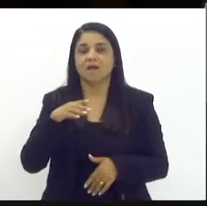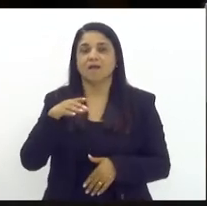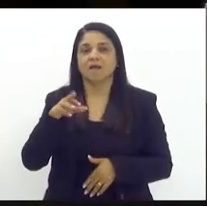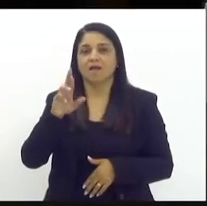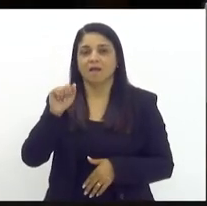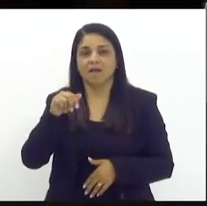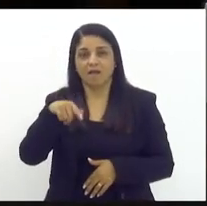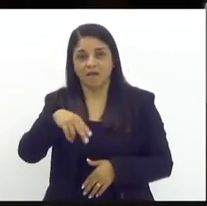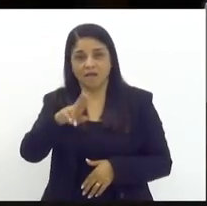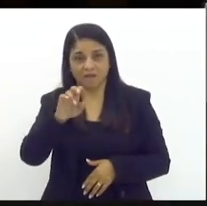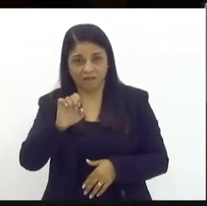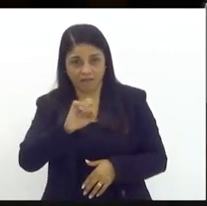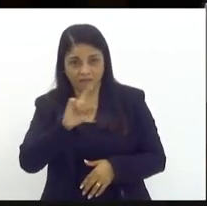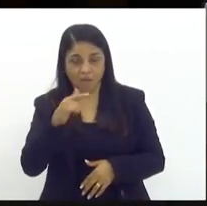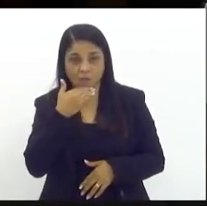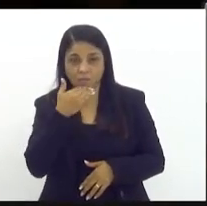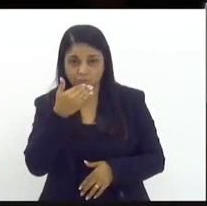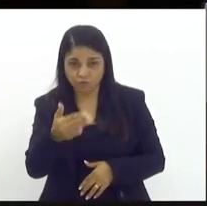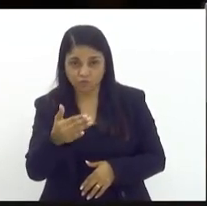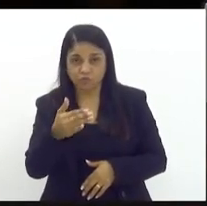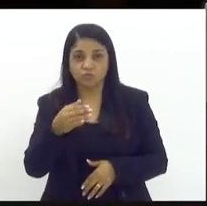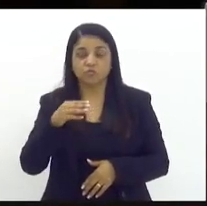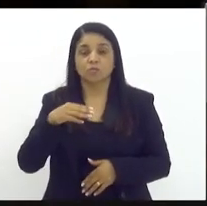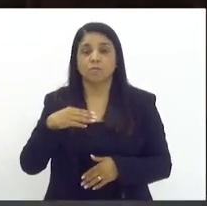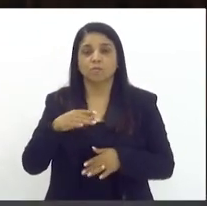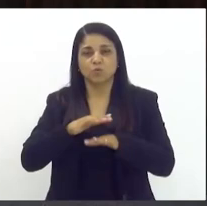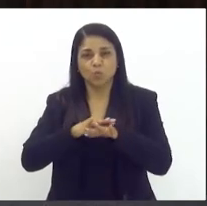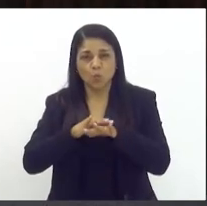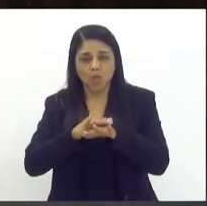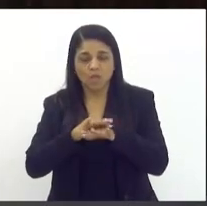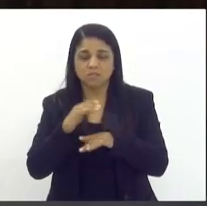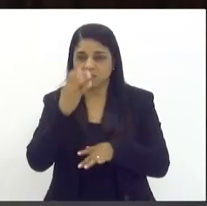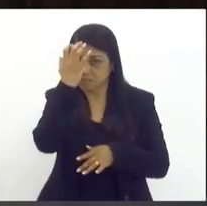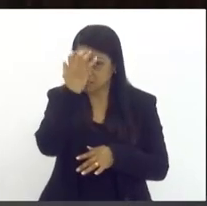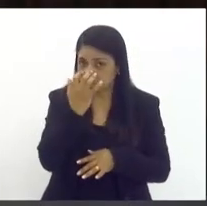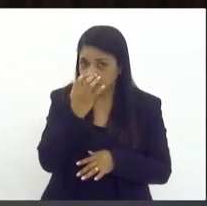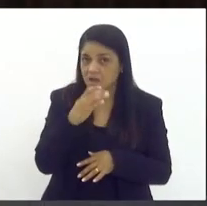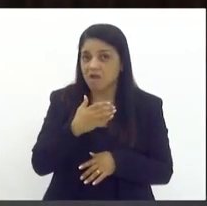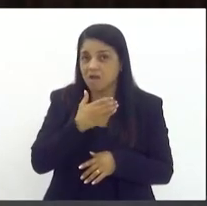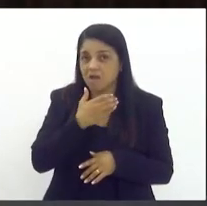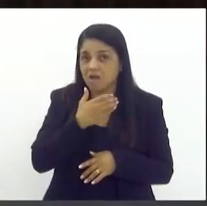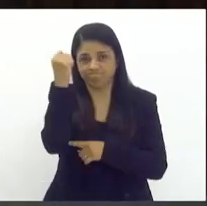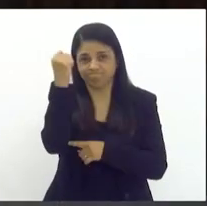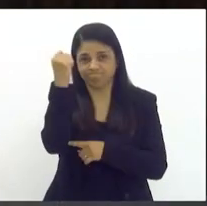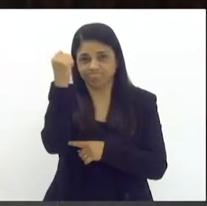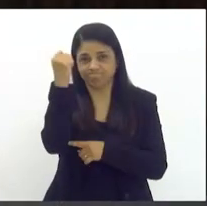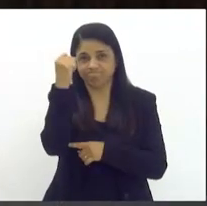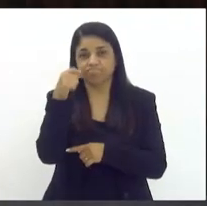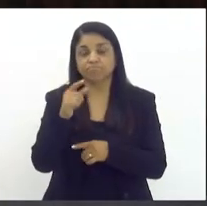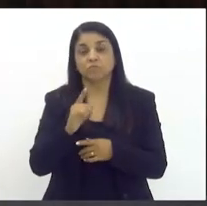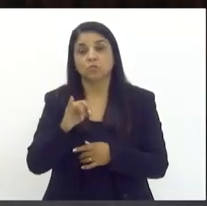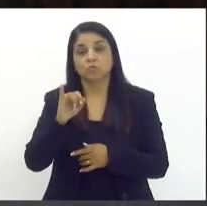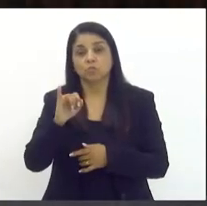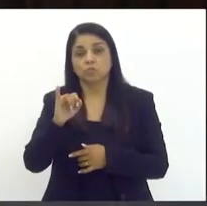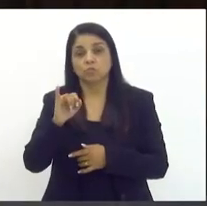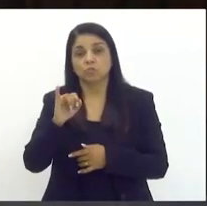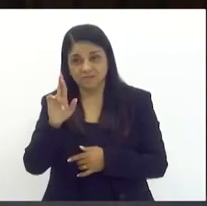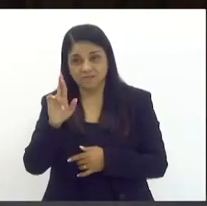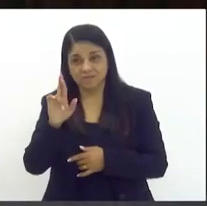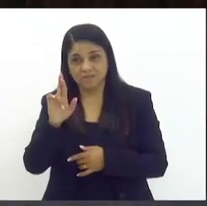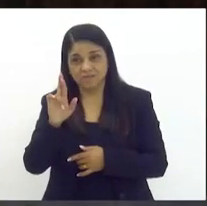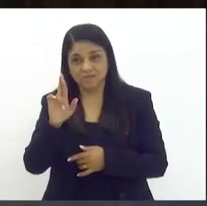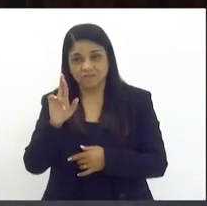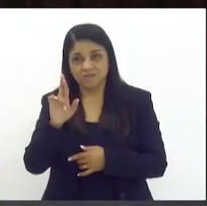que a dedução sobre moléstias graves só fosse a isenção de imposto só fosse sucedida inativos